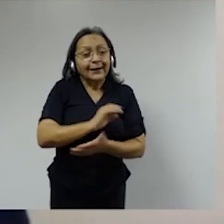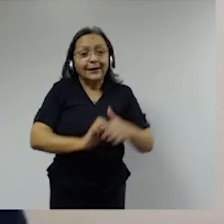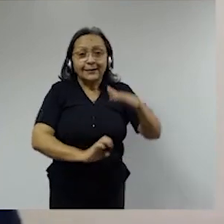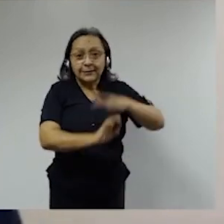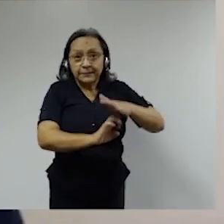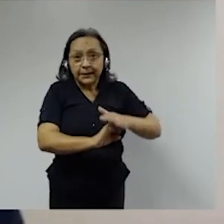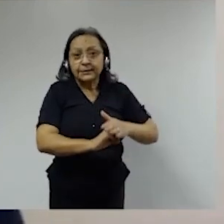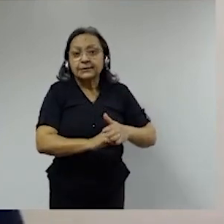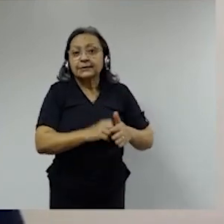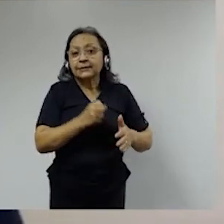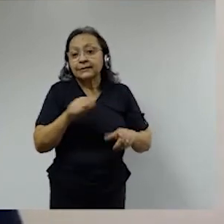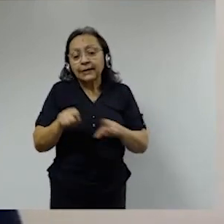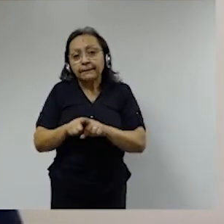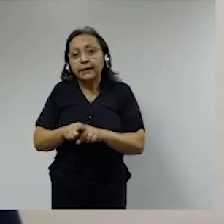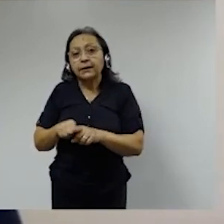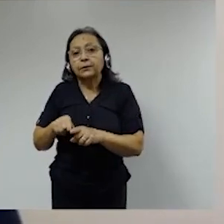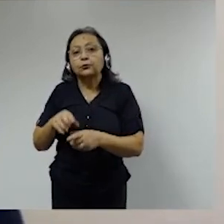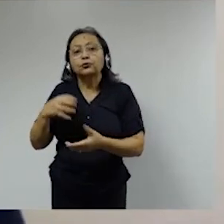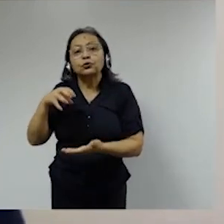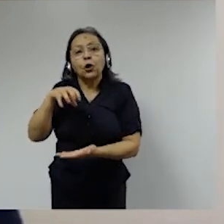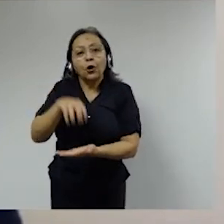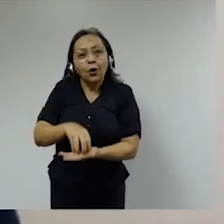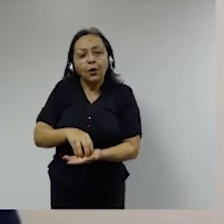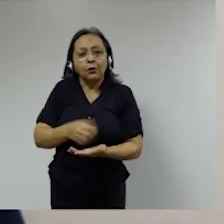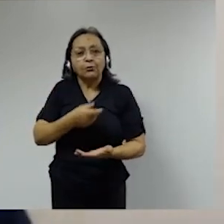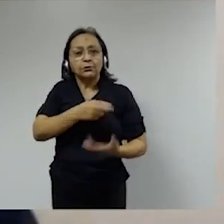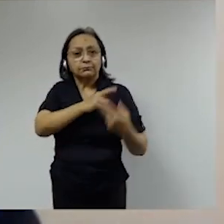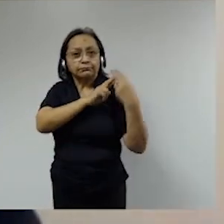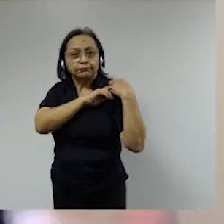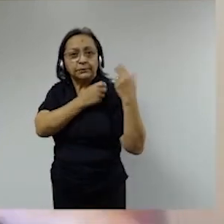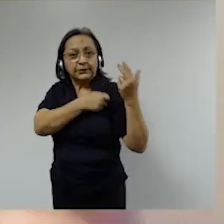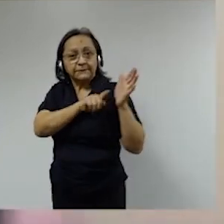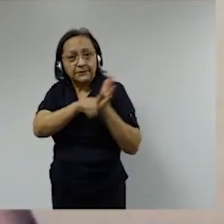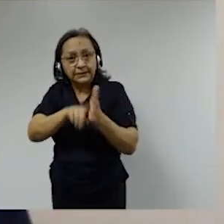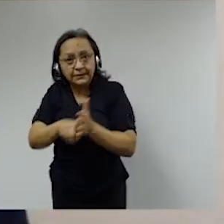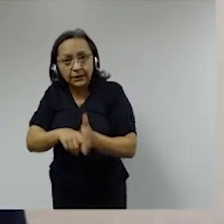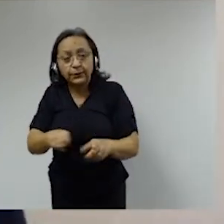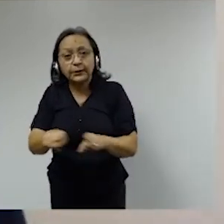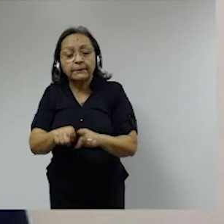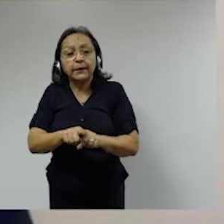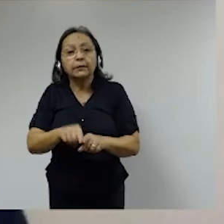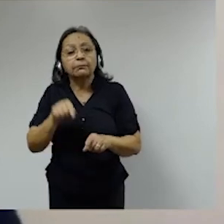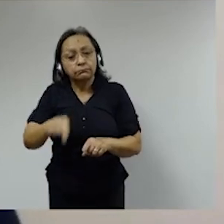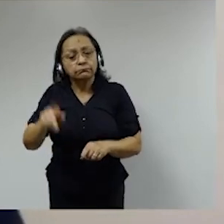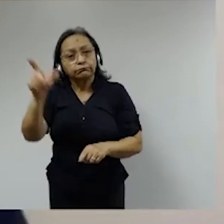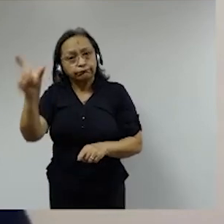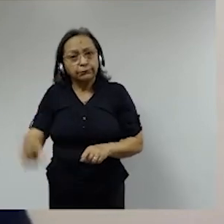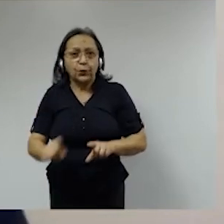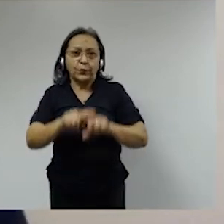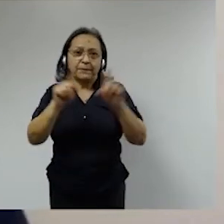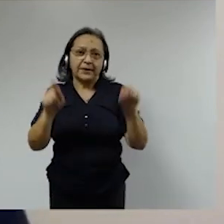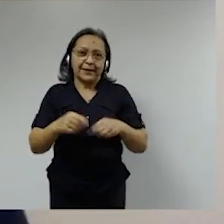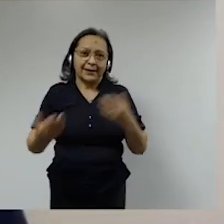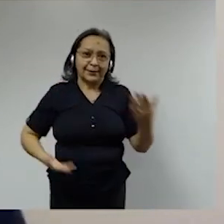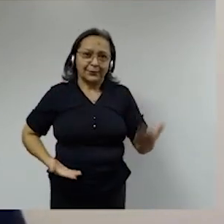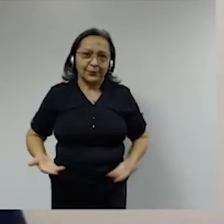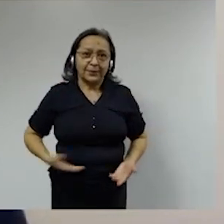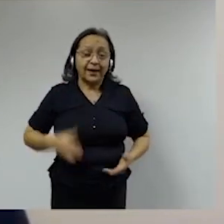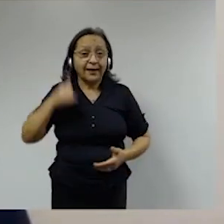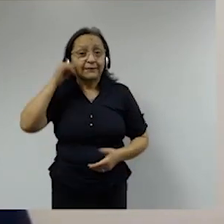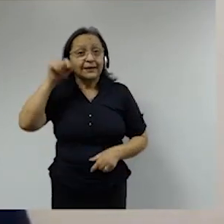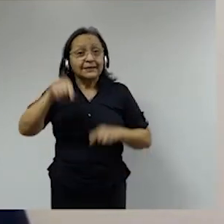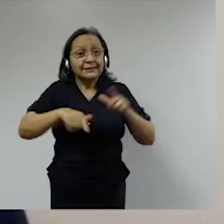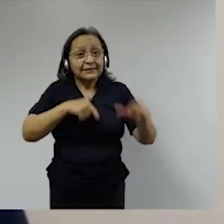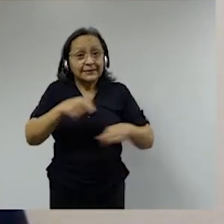na medida do possível, por parte dos órgãos de fiscalização e até mesmo por parte do próprio empregado, para evitar que esse